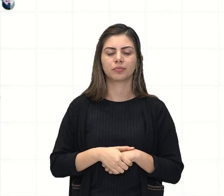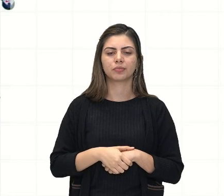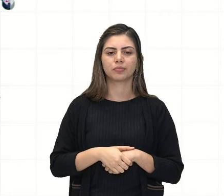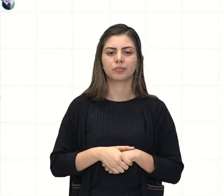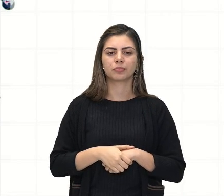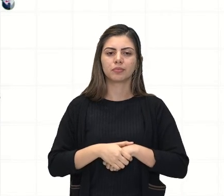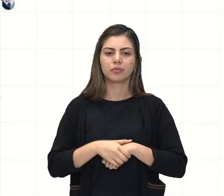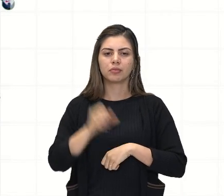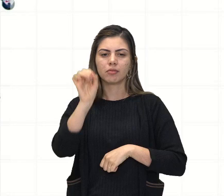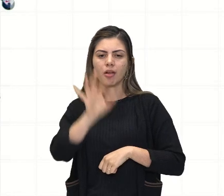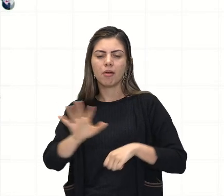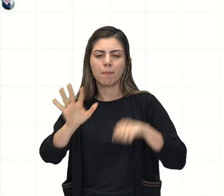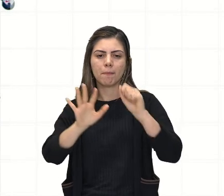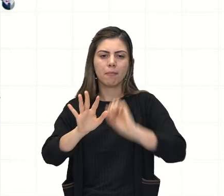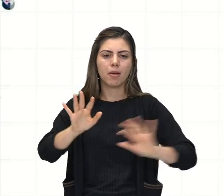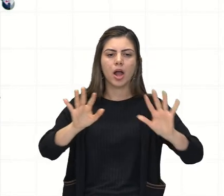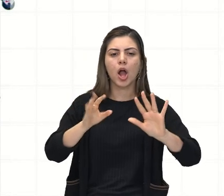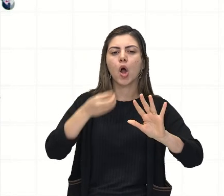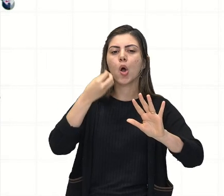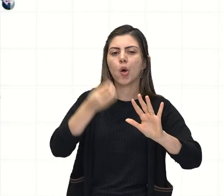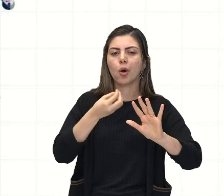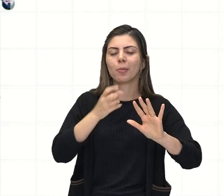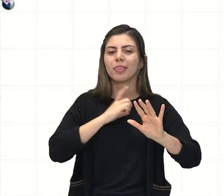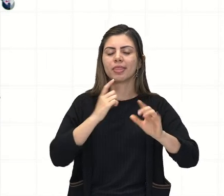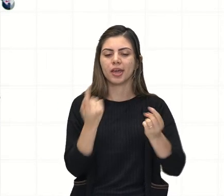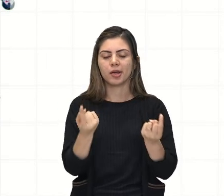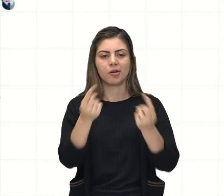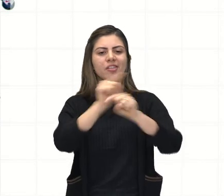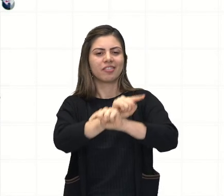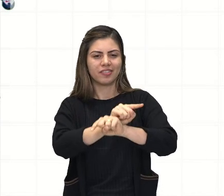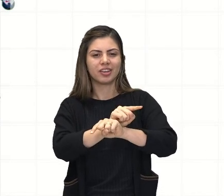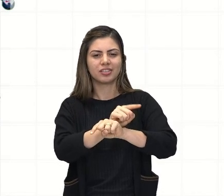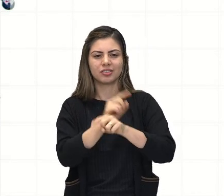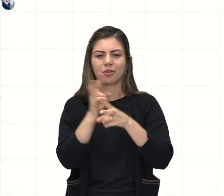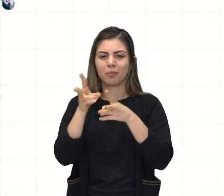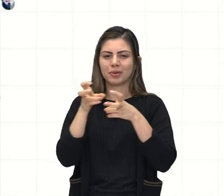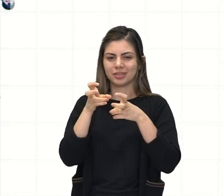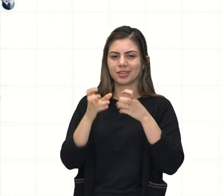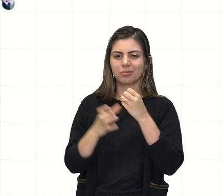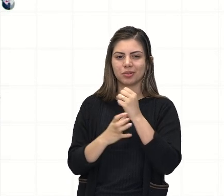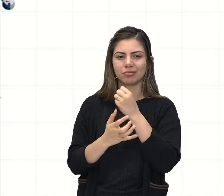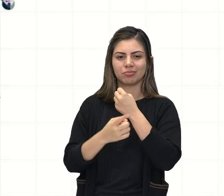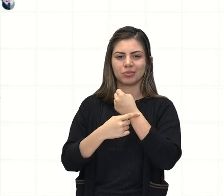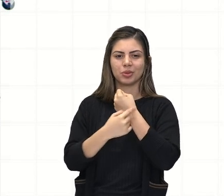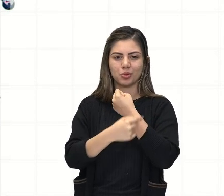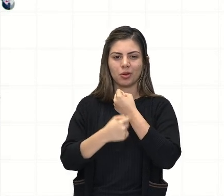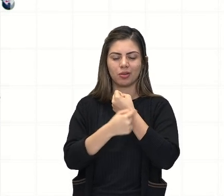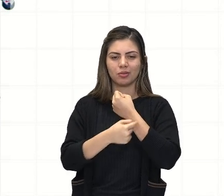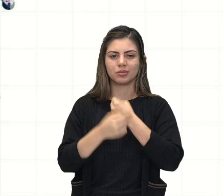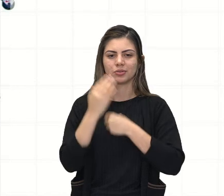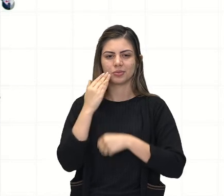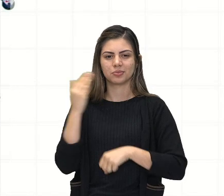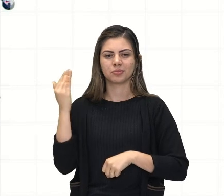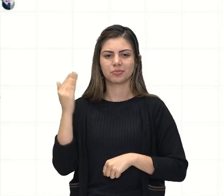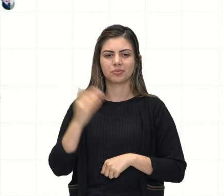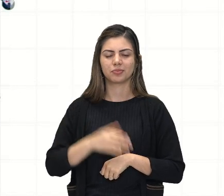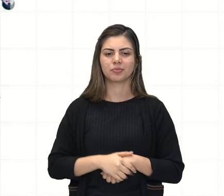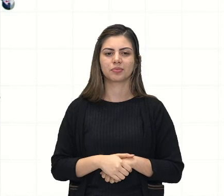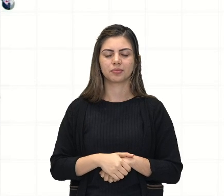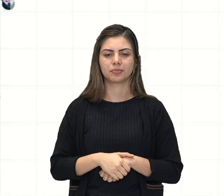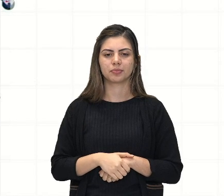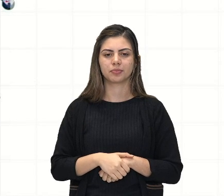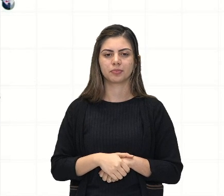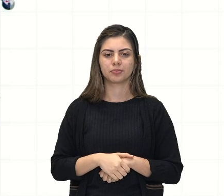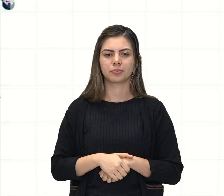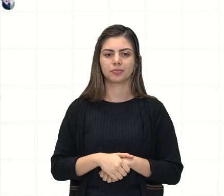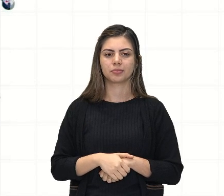a imagem, ela fica invertida, né? Ó, olha aqui o relógio, né? Temos até